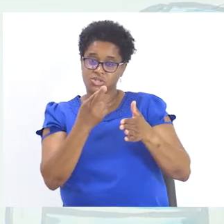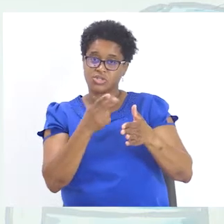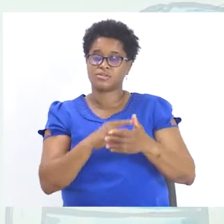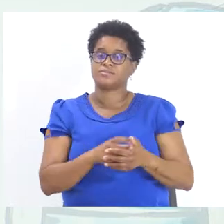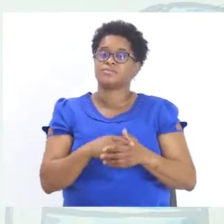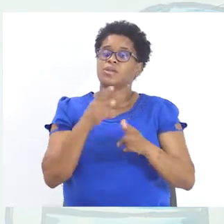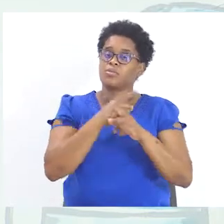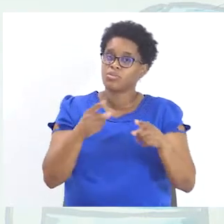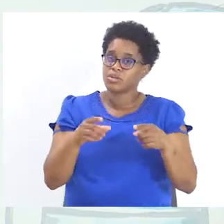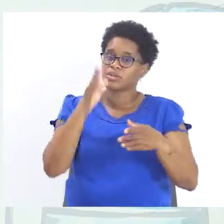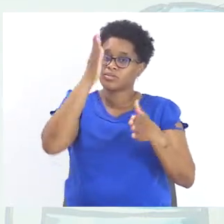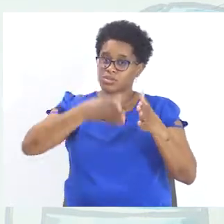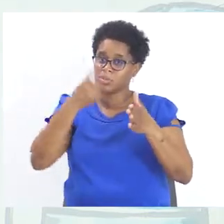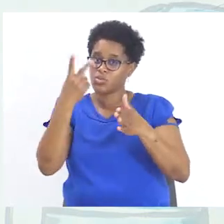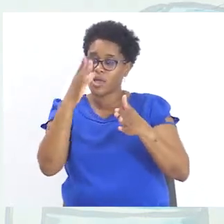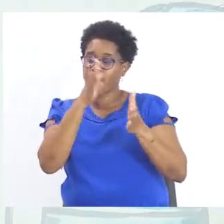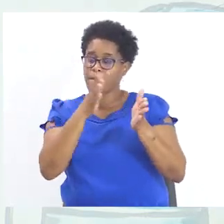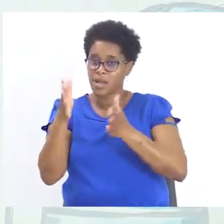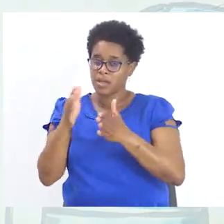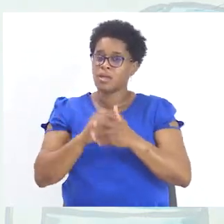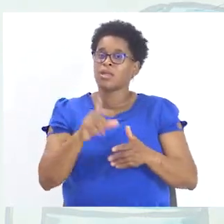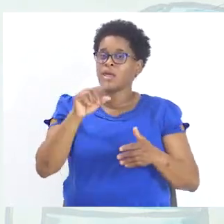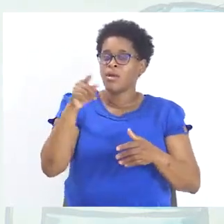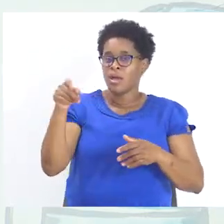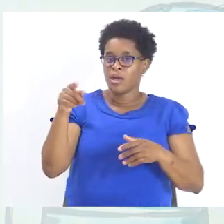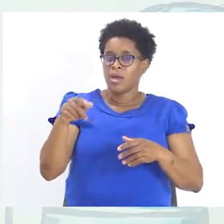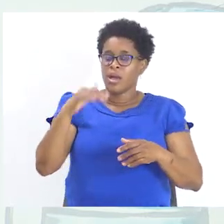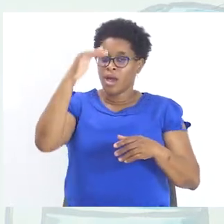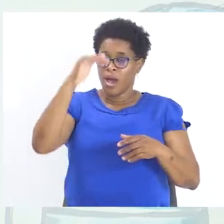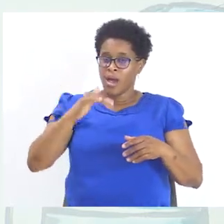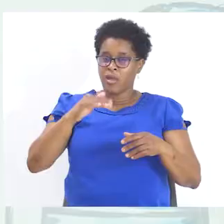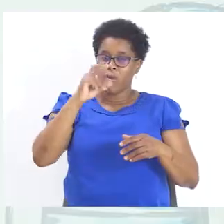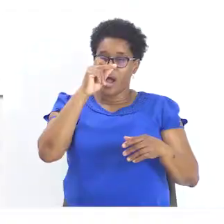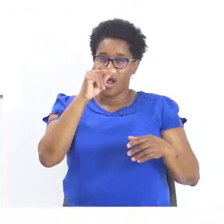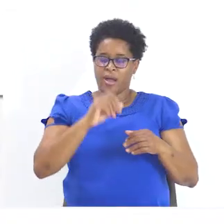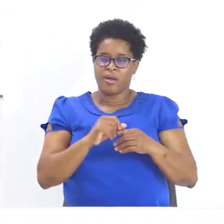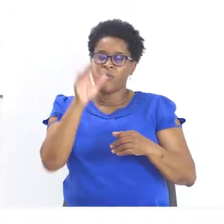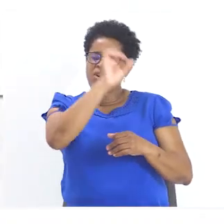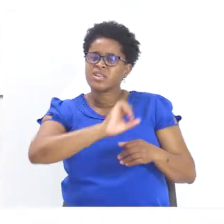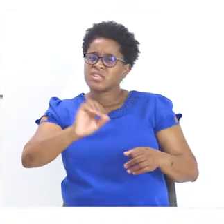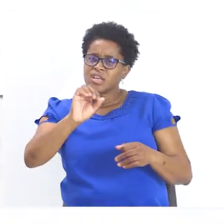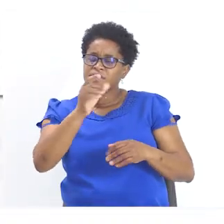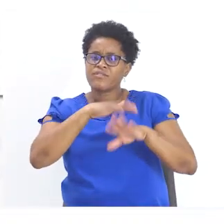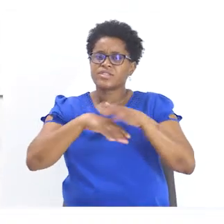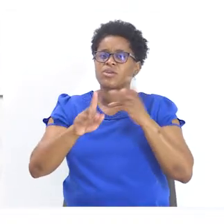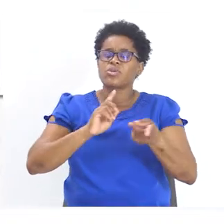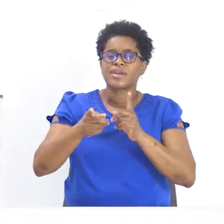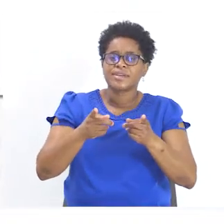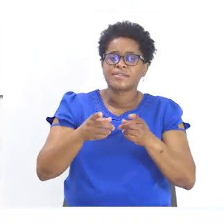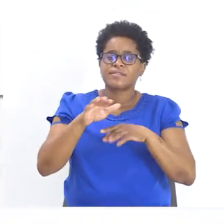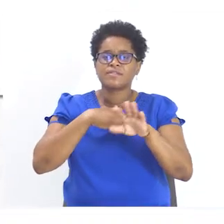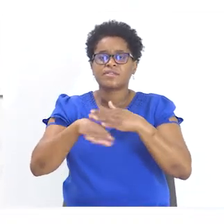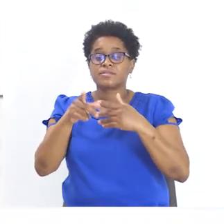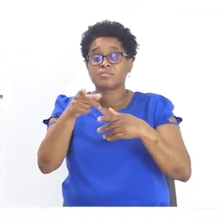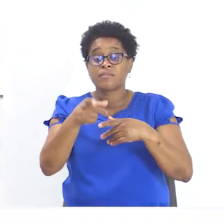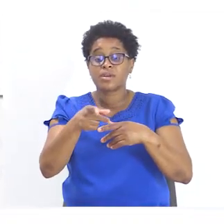aqui também x, porque dividimos em duas partes, e tem também aqui lado A. O que vocês vão fazer? Expressa